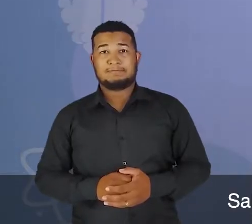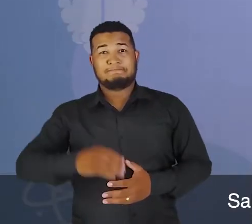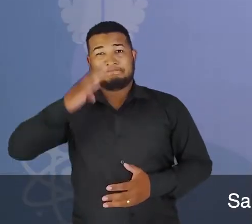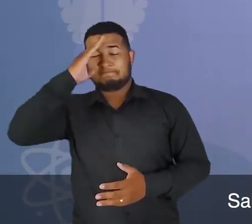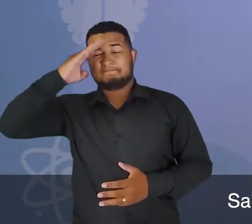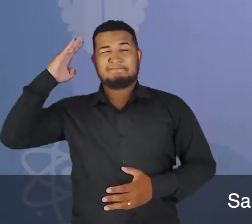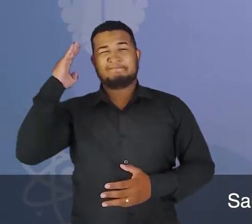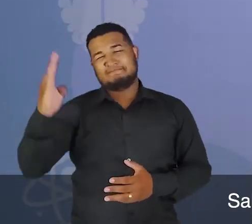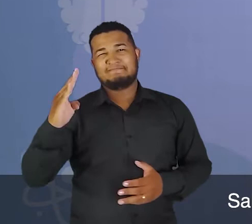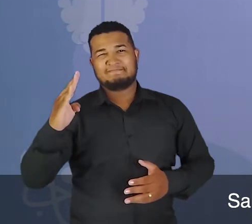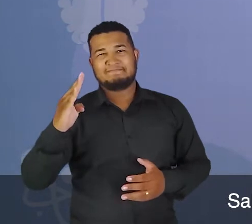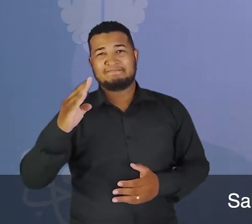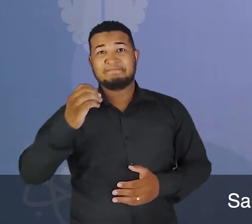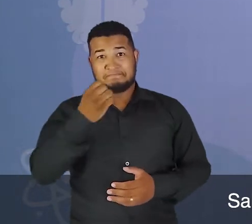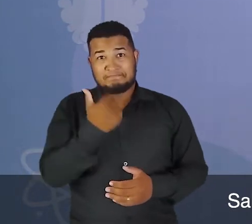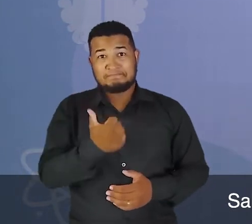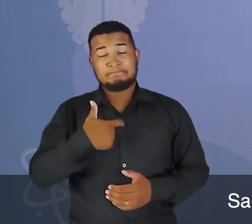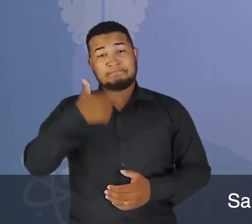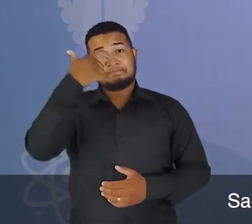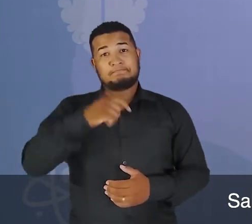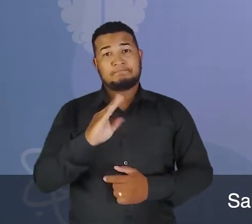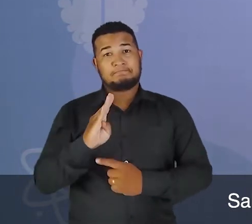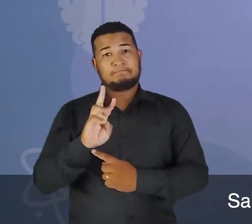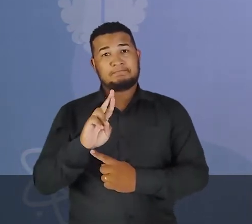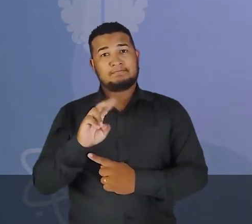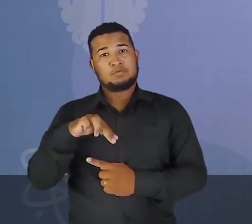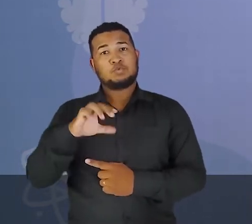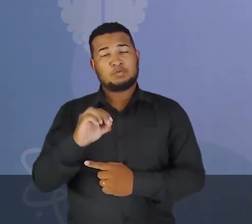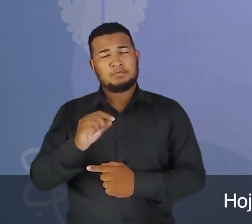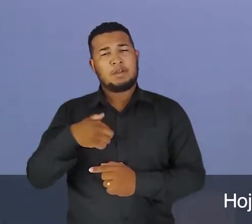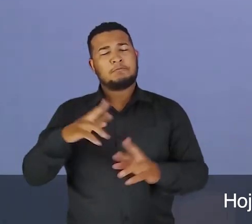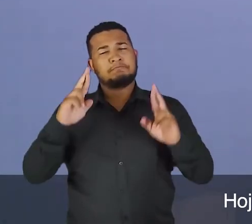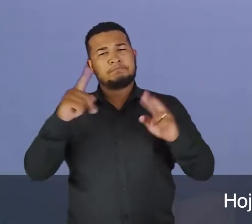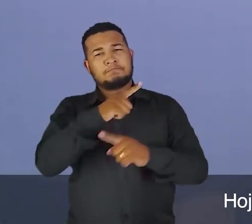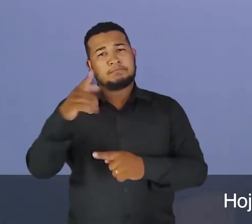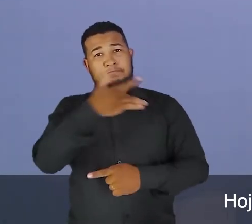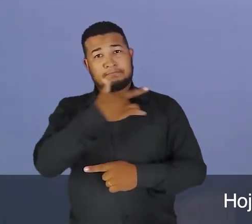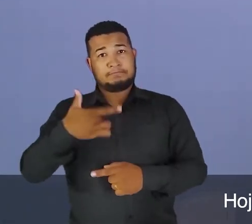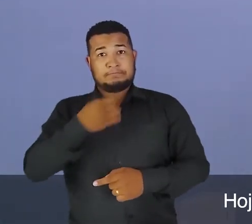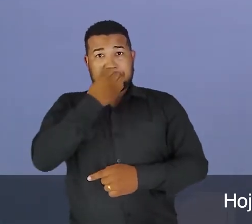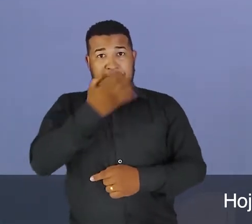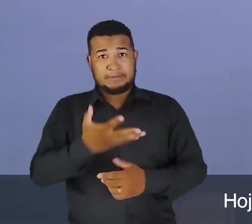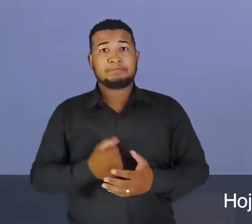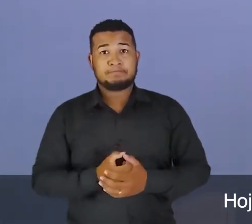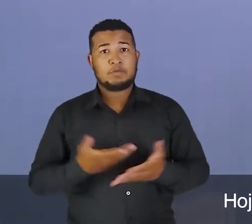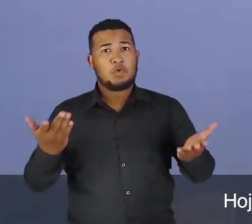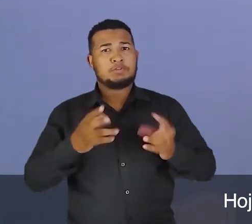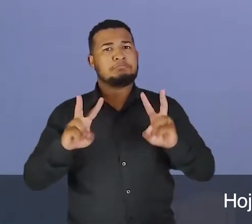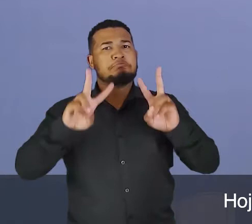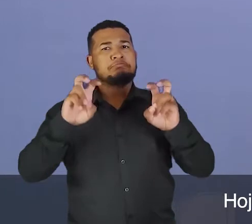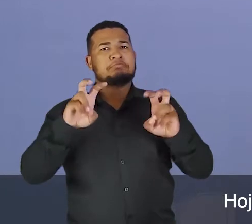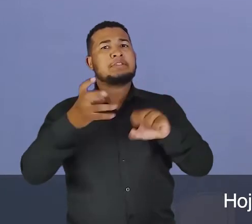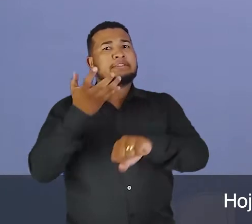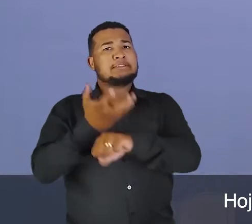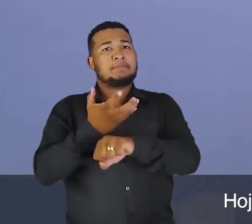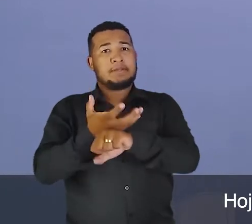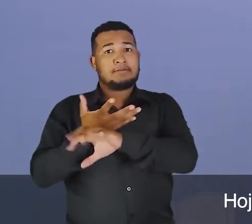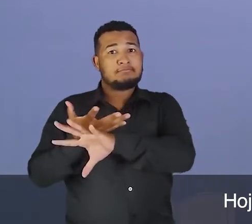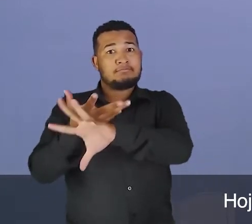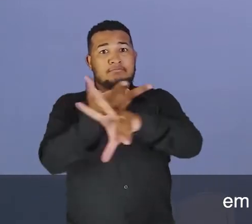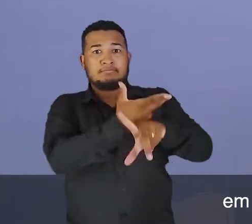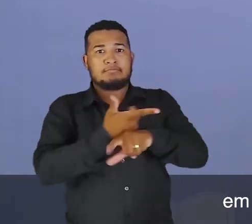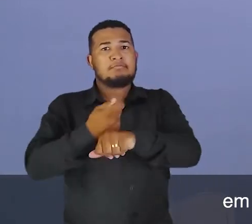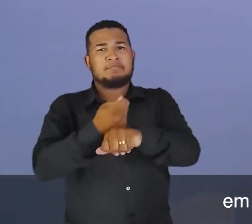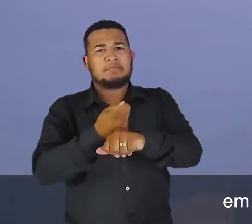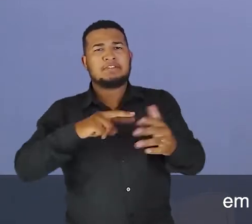Salve, pessoal! Professor Bruno, muito prazer, eu espero que vocês estejam bem. Hoje nós vamos falar sobre um tema integrador que perpassa